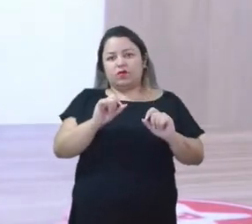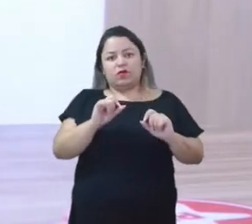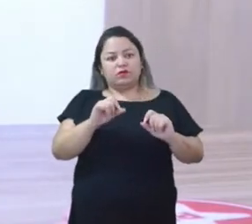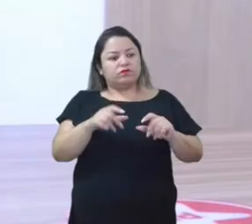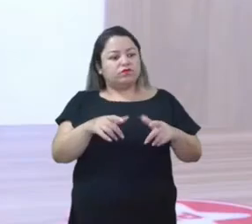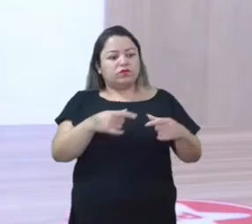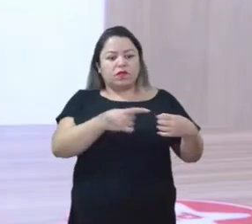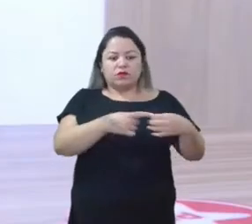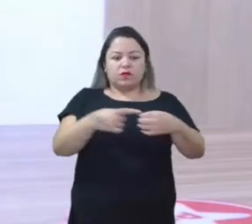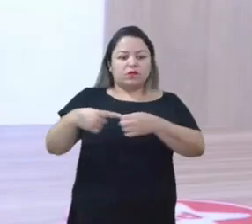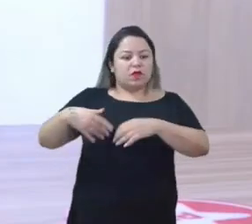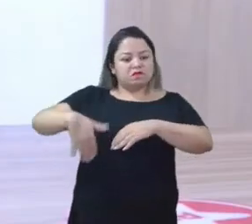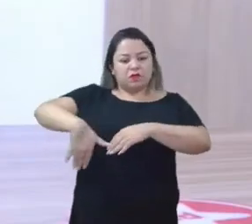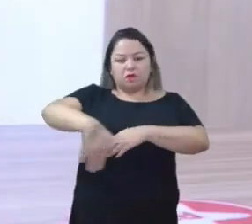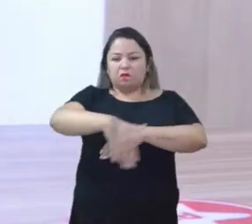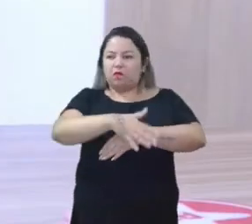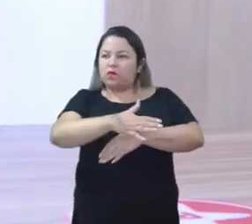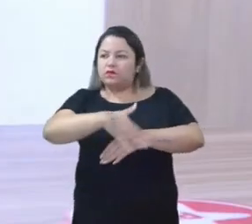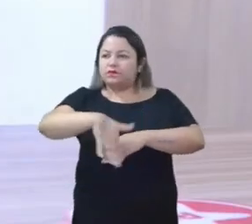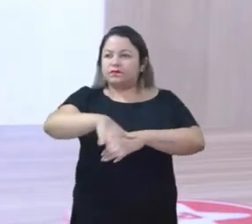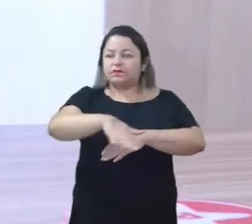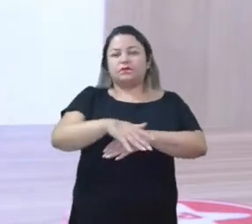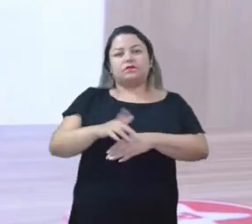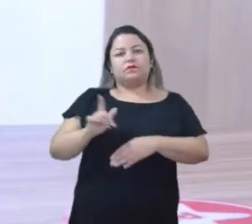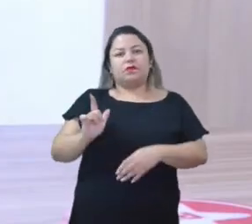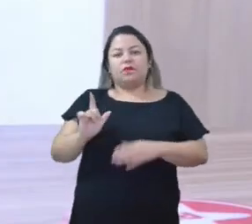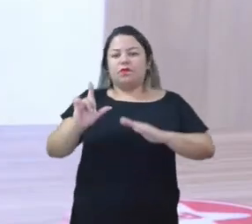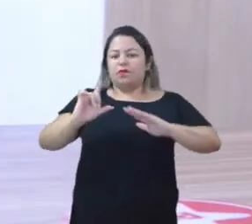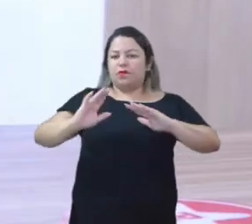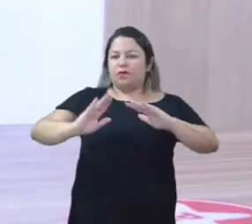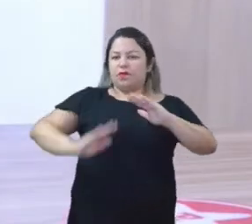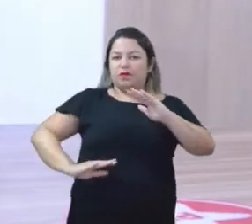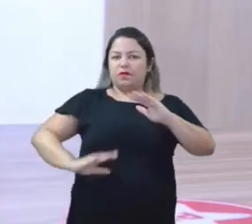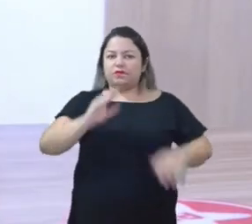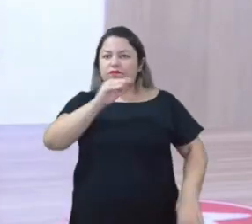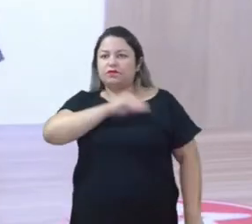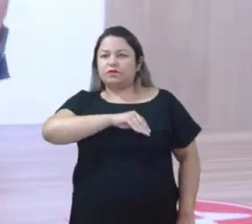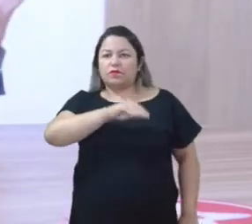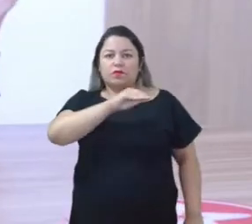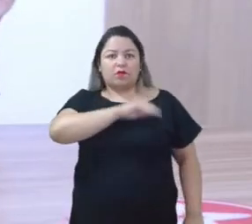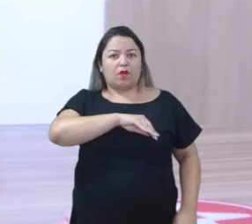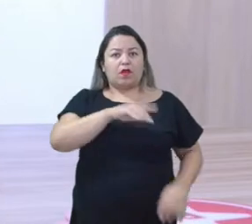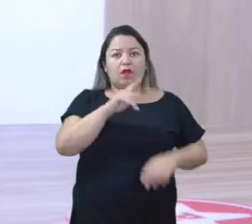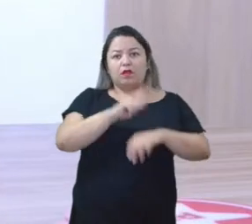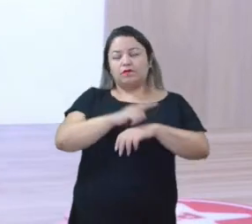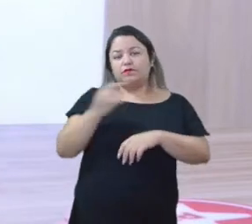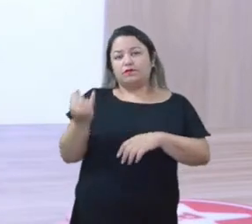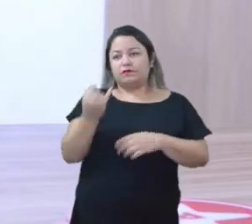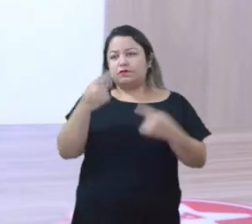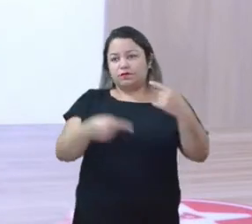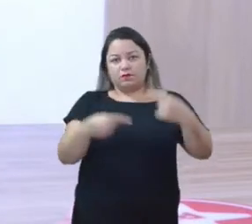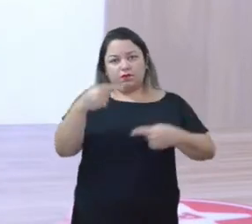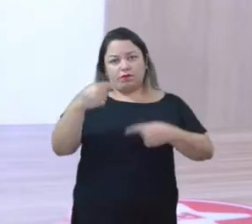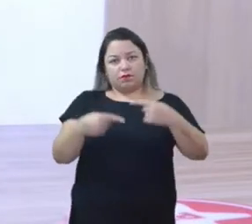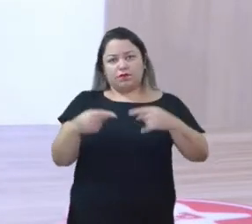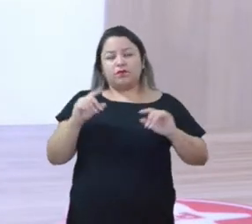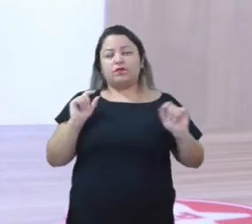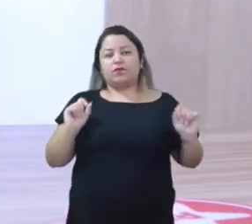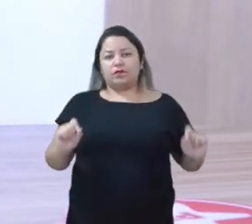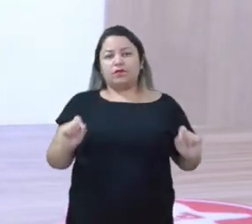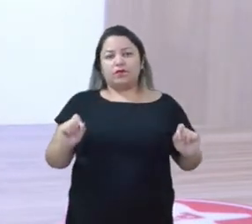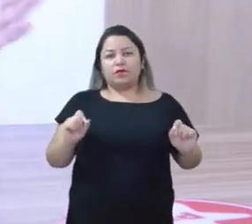urbanos e de menor remuneração, o papel dela é extraordinário no debate sobre